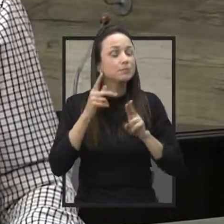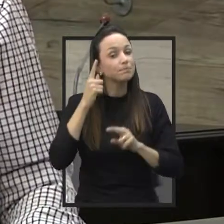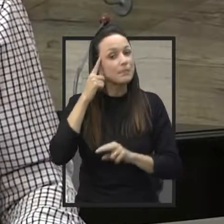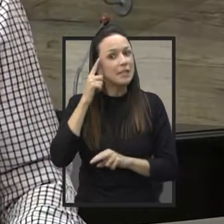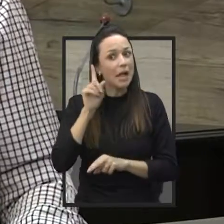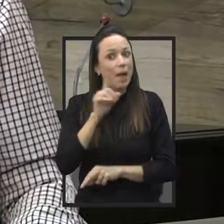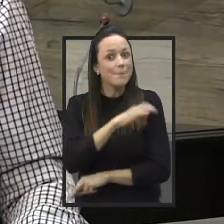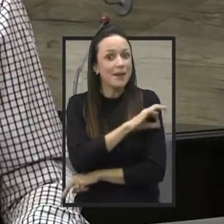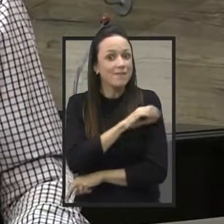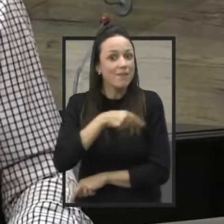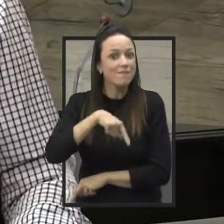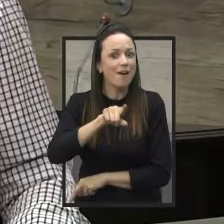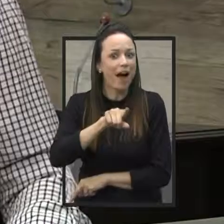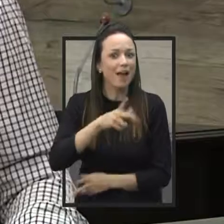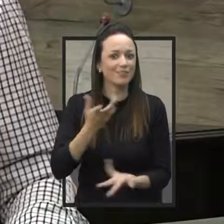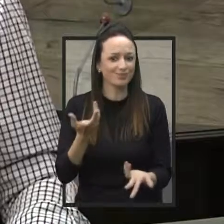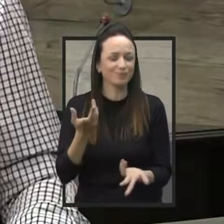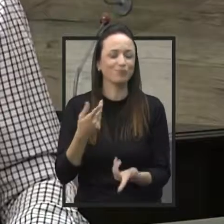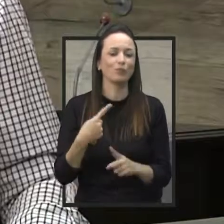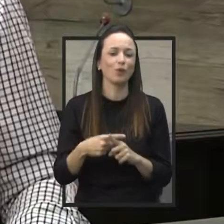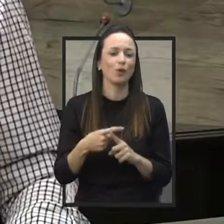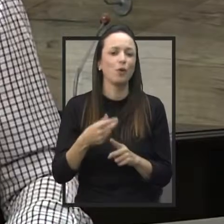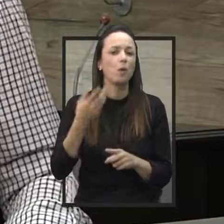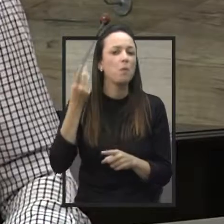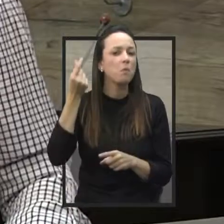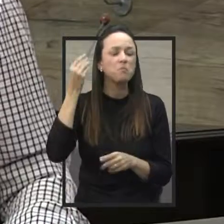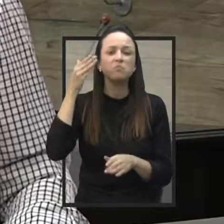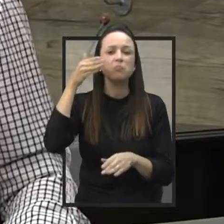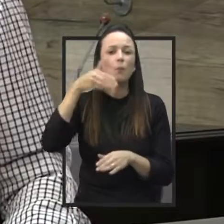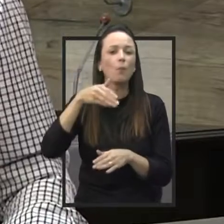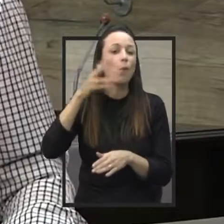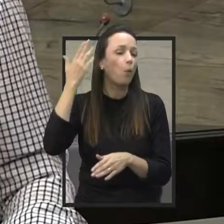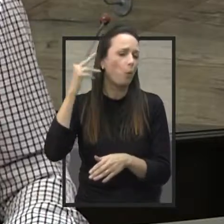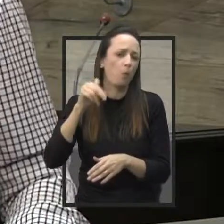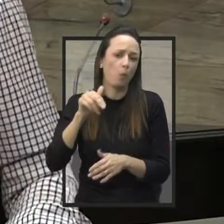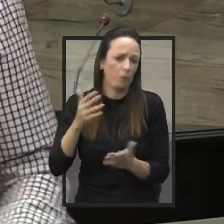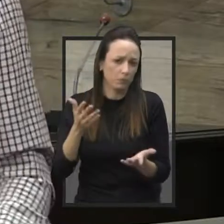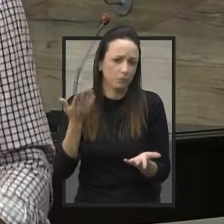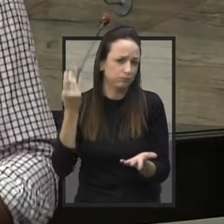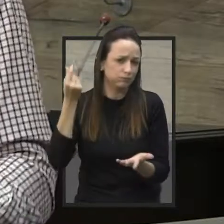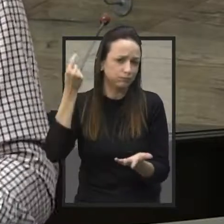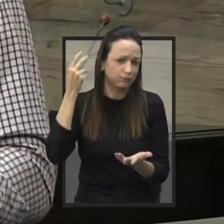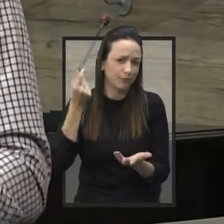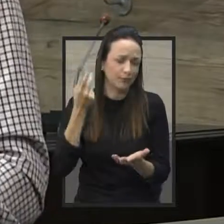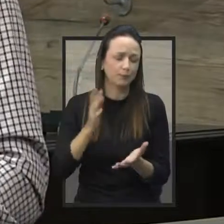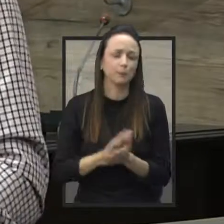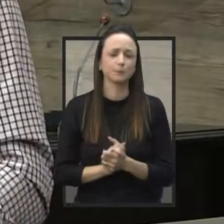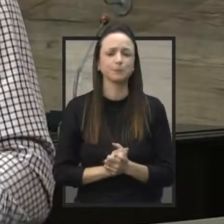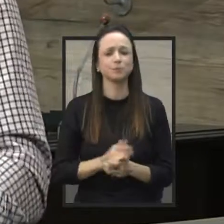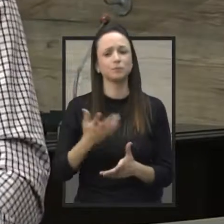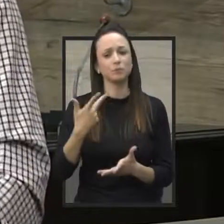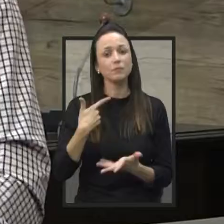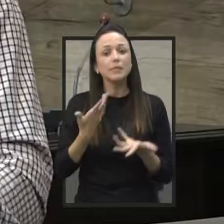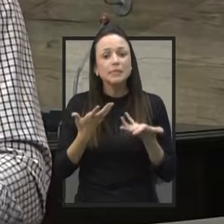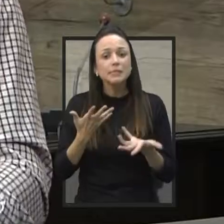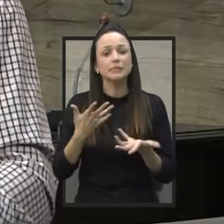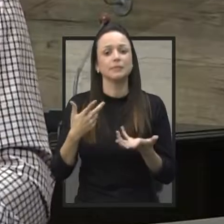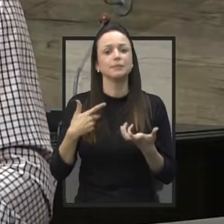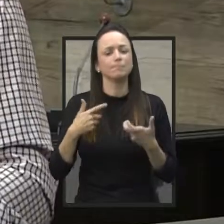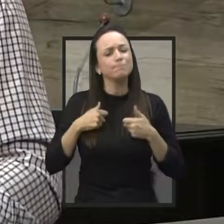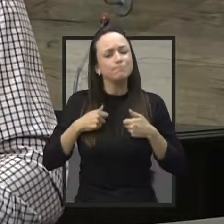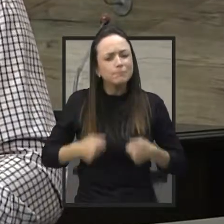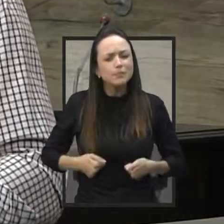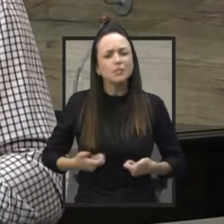fosse lá visitar, porque há muito tempo não ia. E é algo comovente, é por isso que a gente cria essa disposição de vestir a camisa e